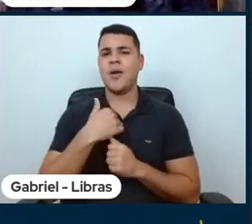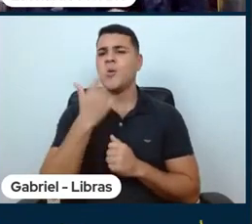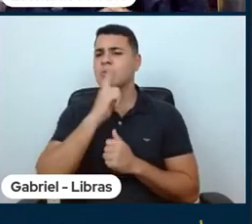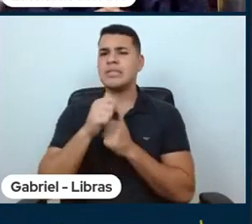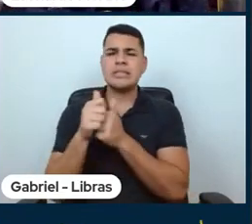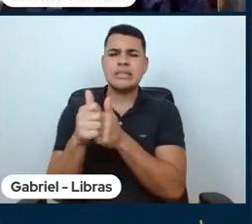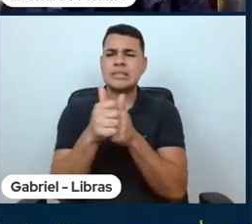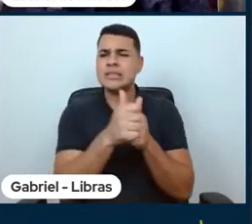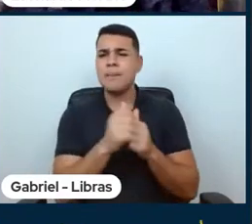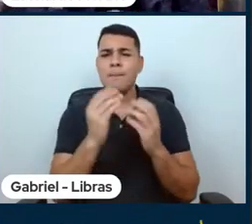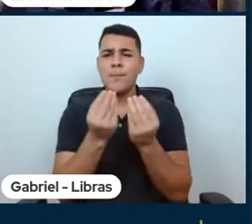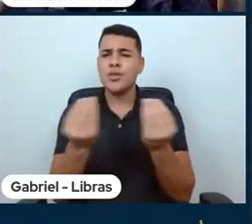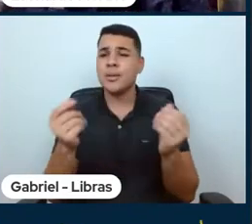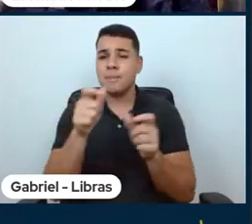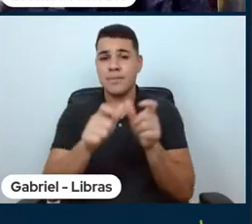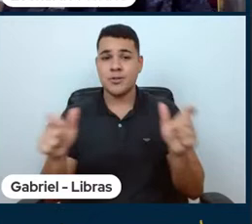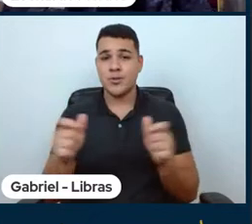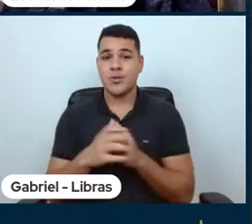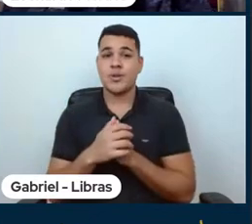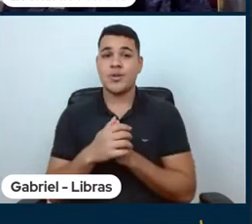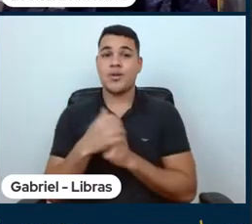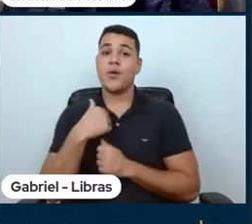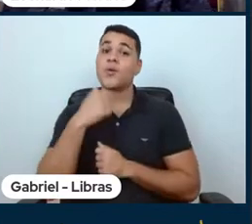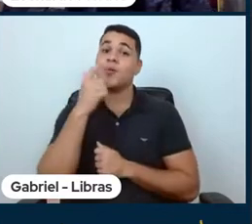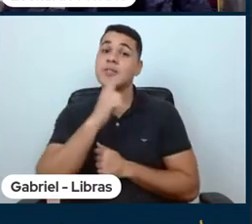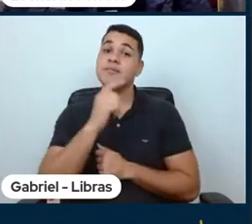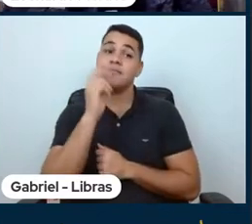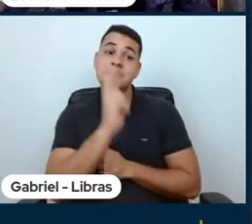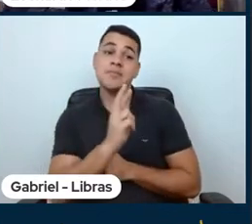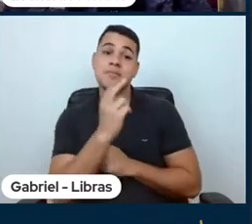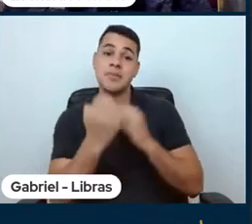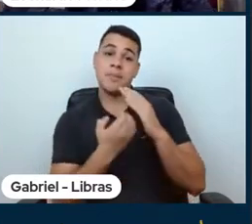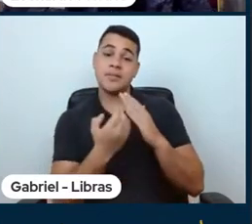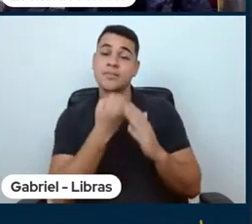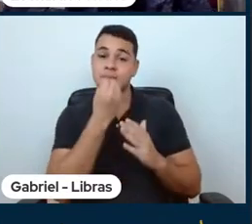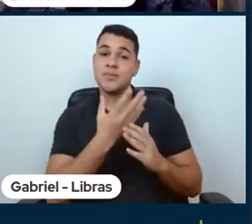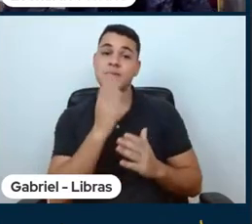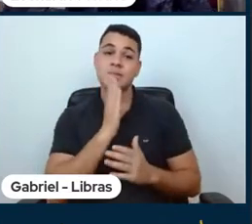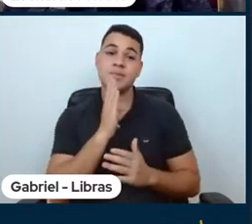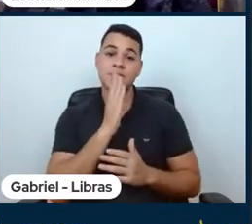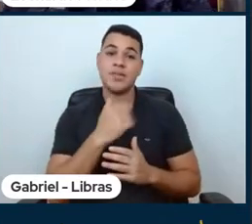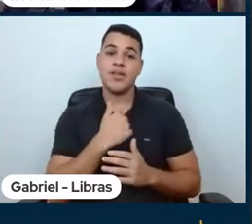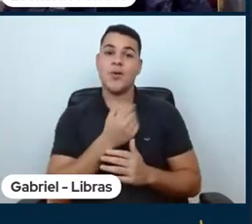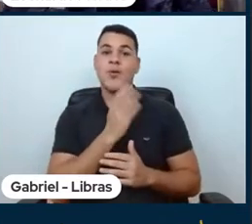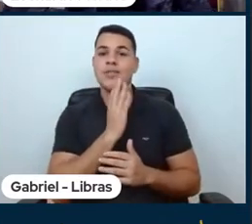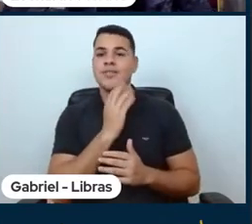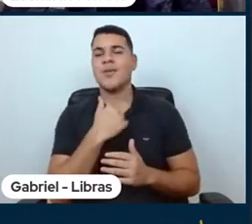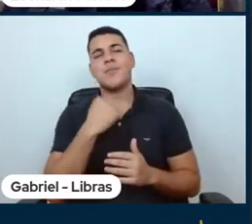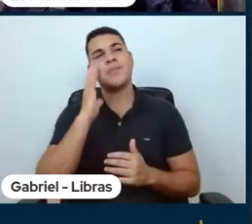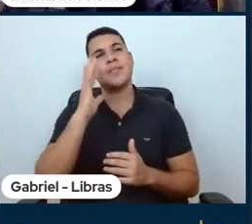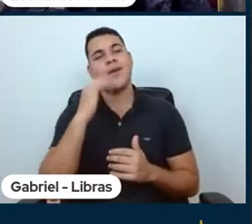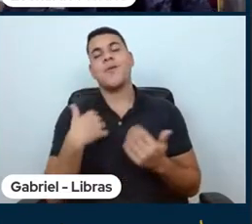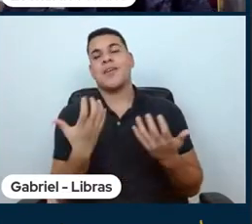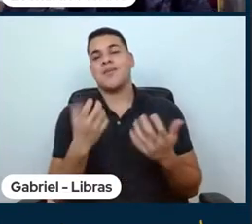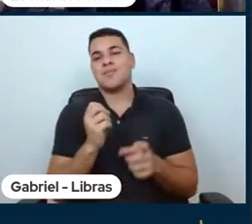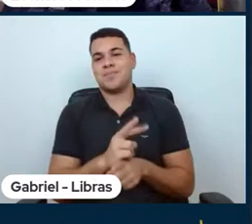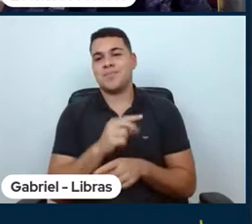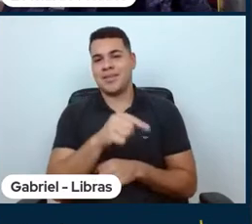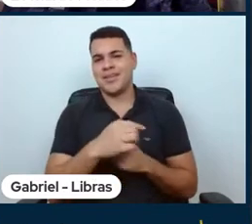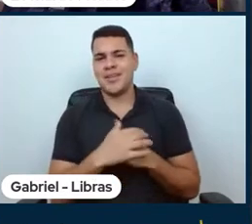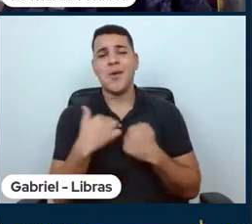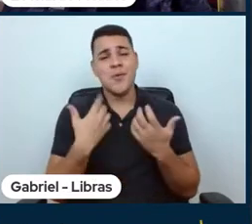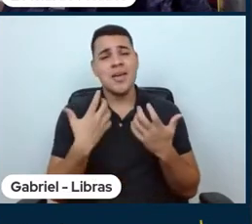gente. Porque eu achei a empresa muito legal e eu falei assim, quando eu conheci a empresa, ah, eu quero entrar aqui, gente. Eu quero fazer